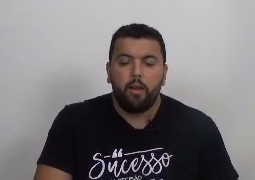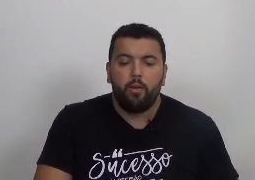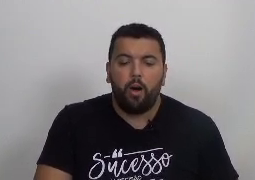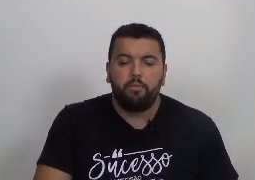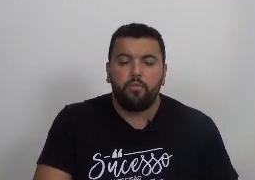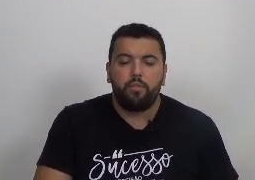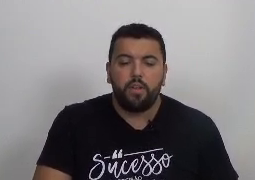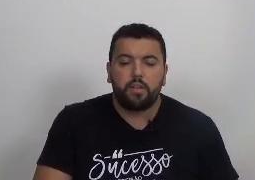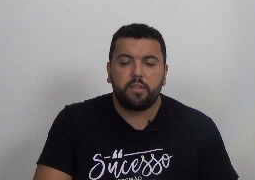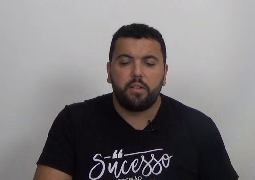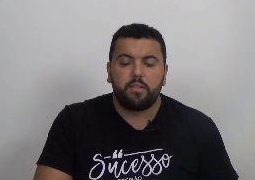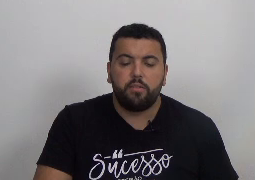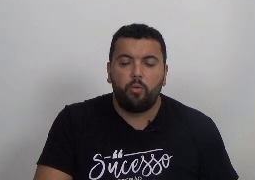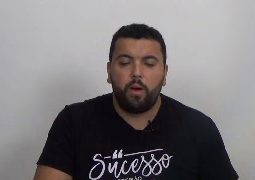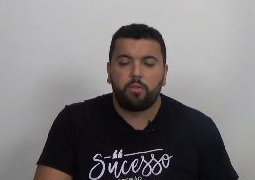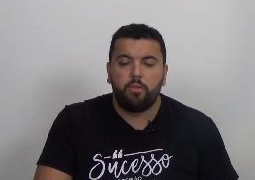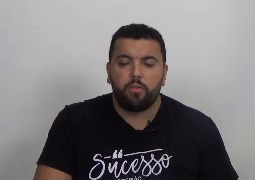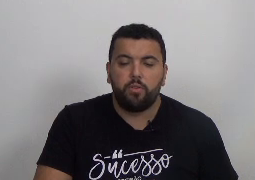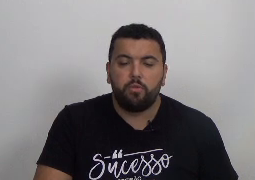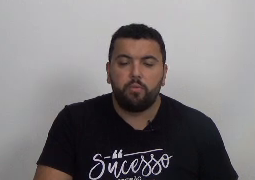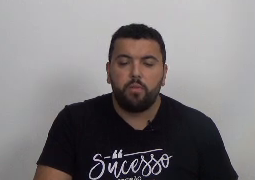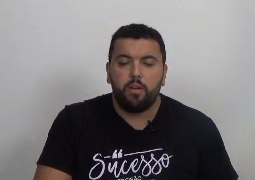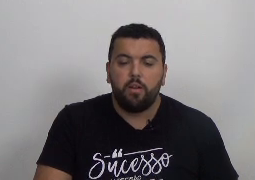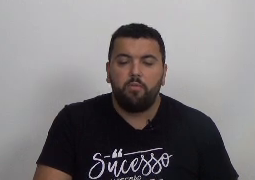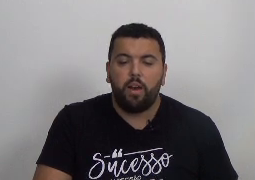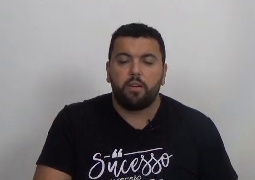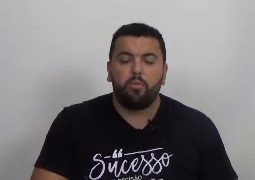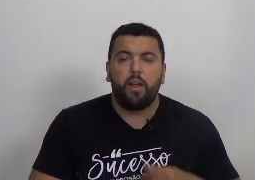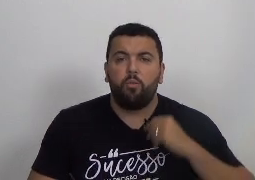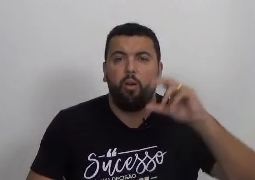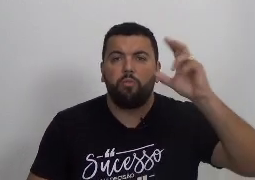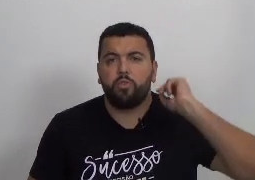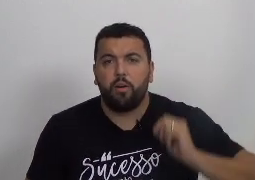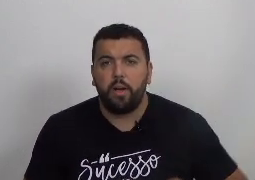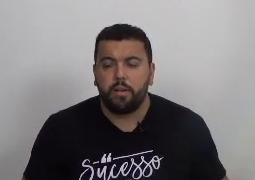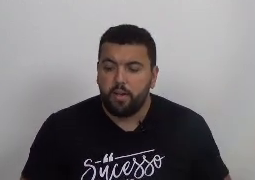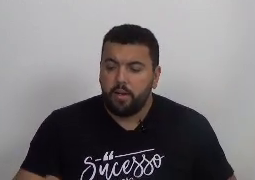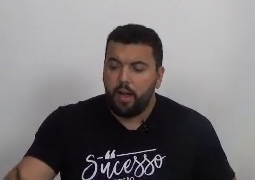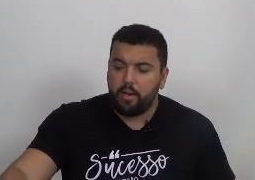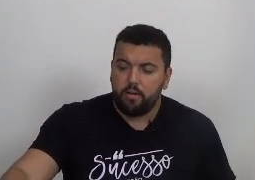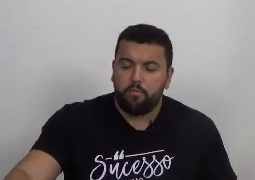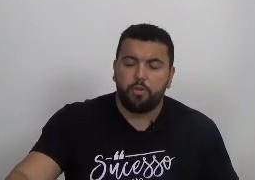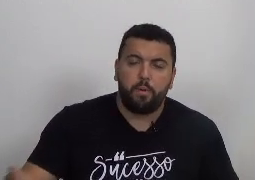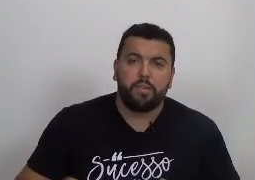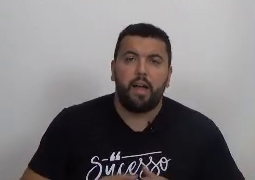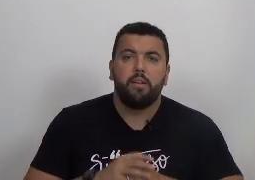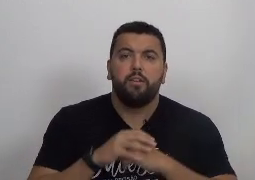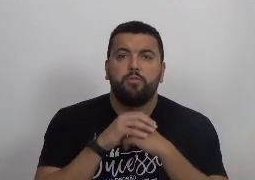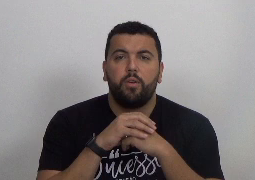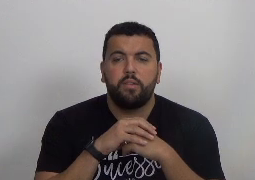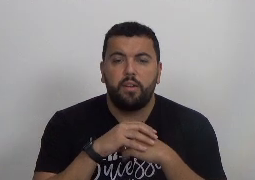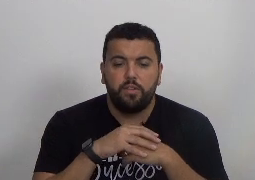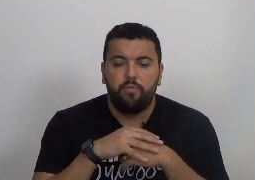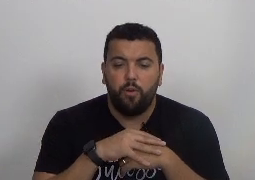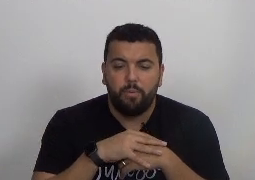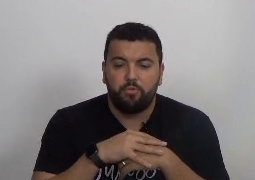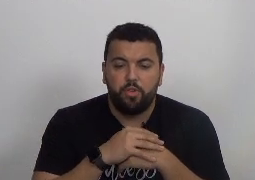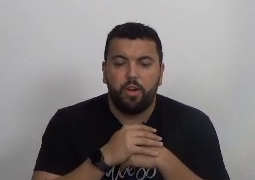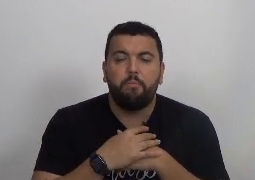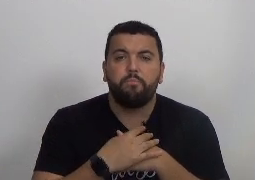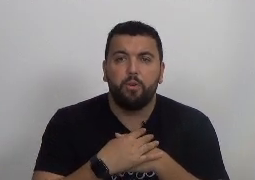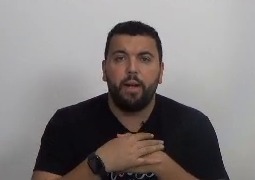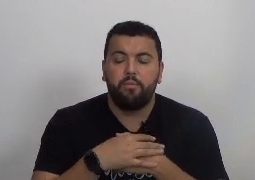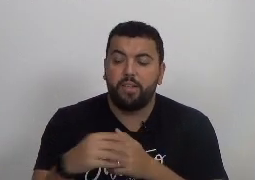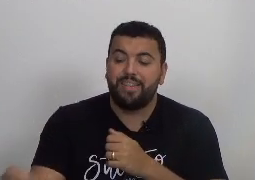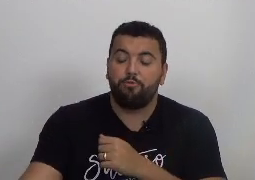whatsapp nova 90/75 4281 falando eu quero a longe tava aí aí vou te passar todas as